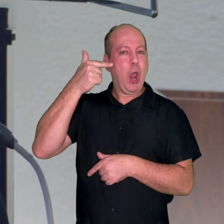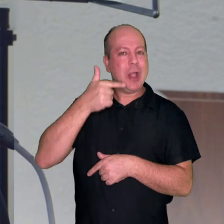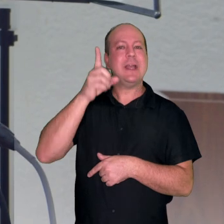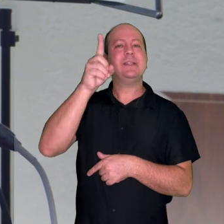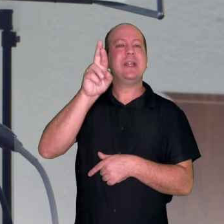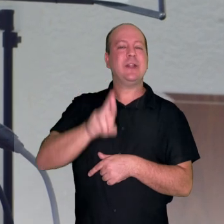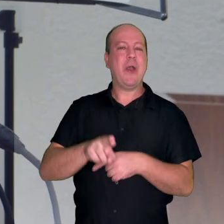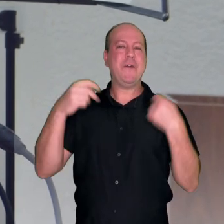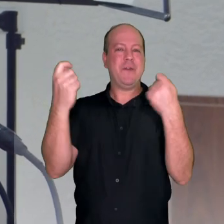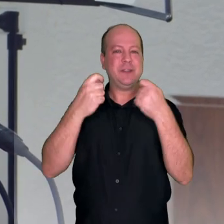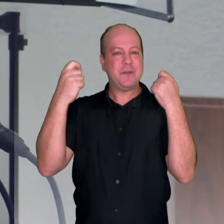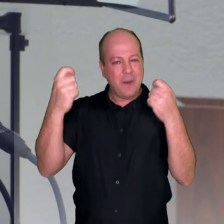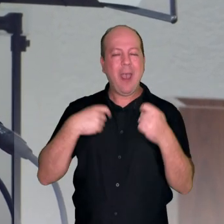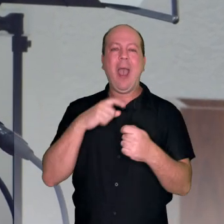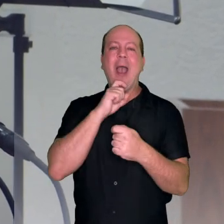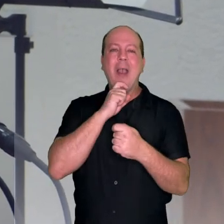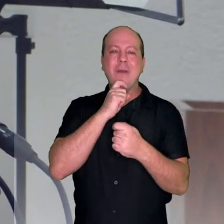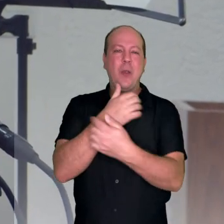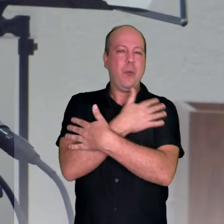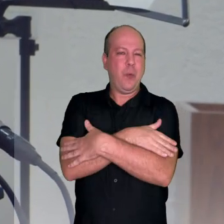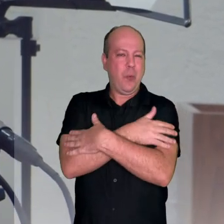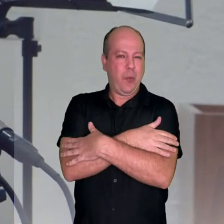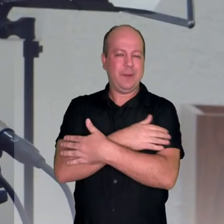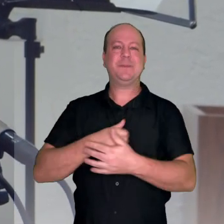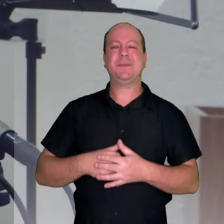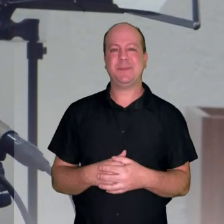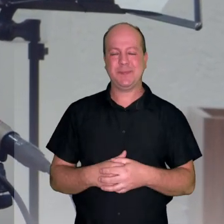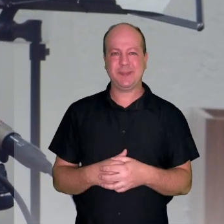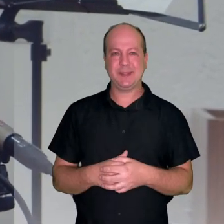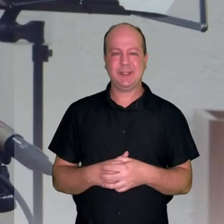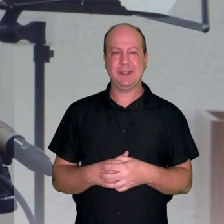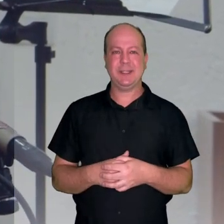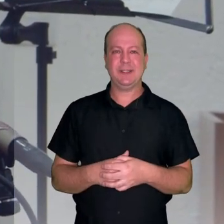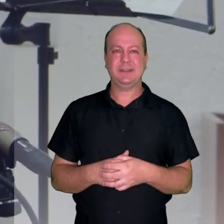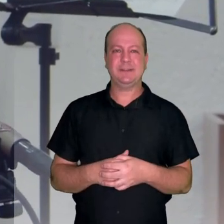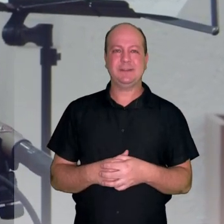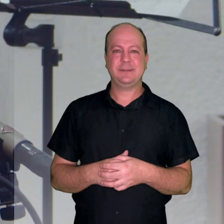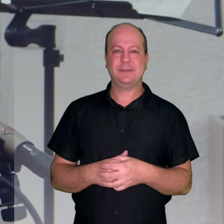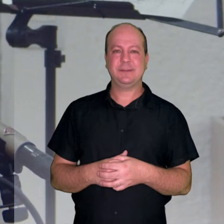Londres e diretor artístico do Festival Internacional de Inverno de Campos de Jordão.